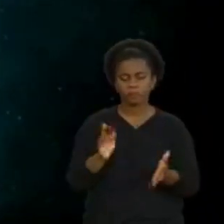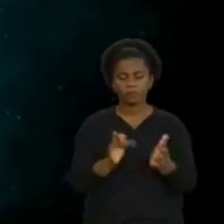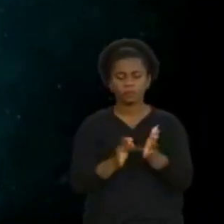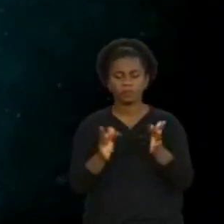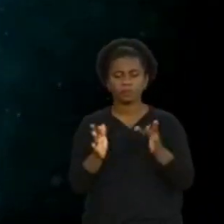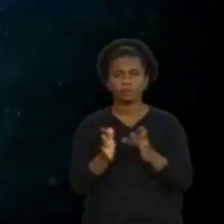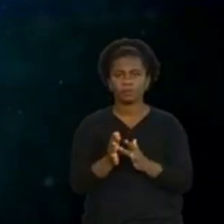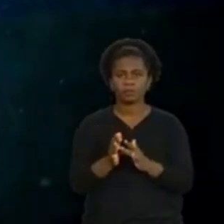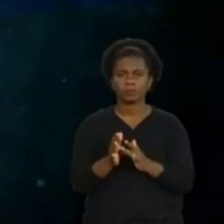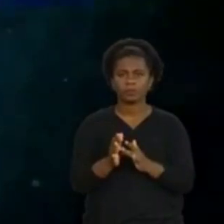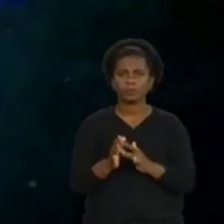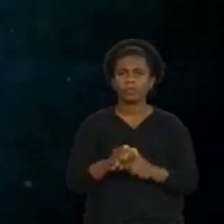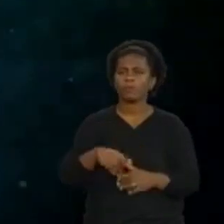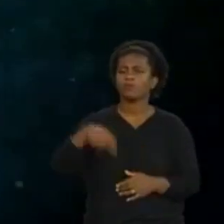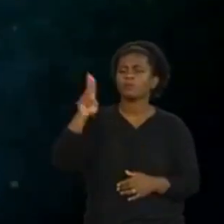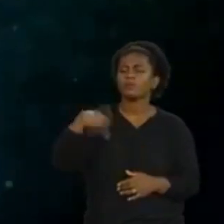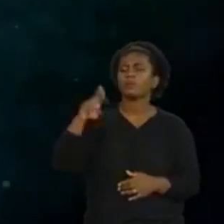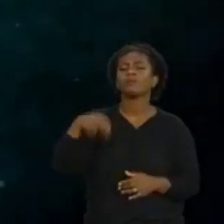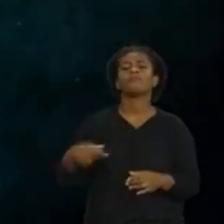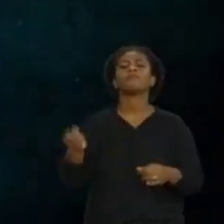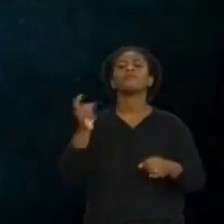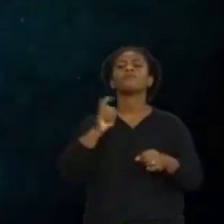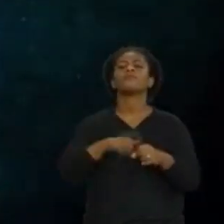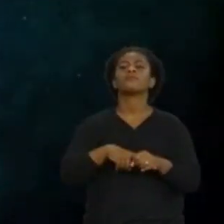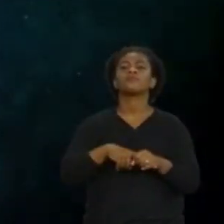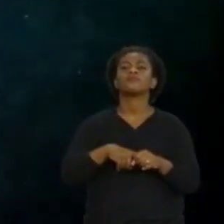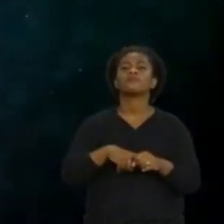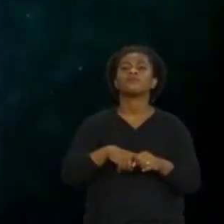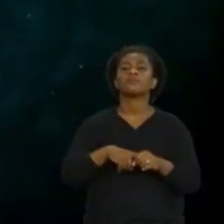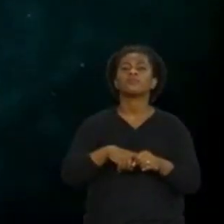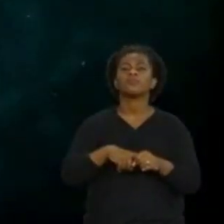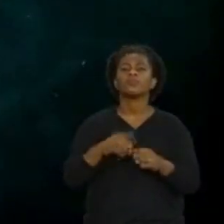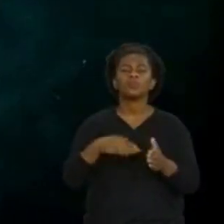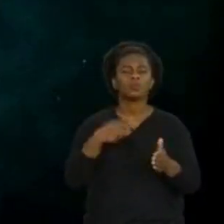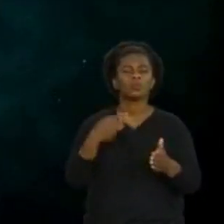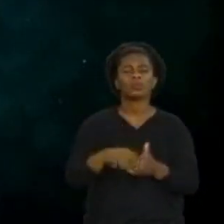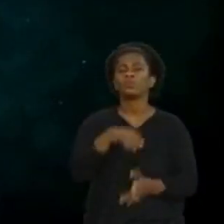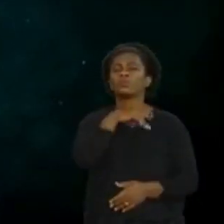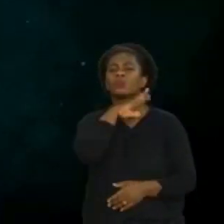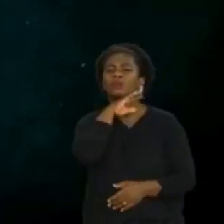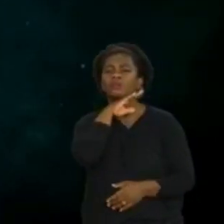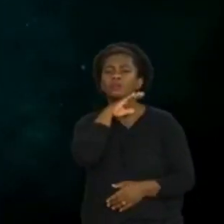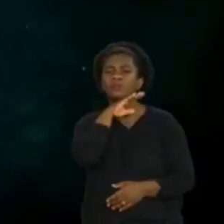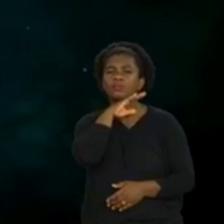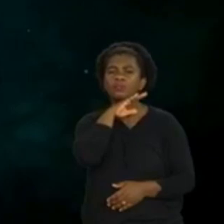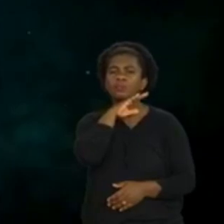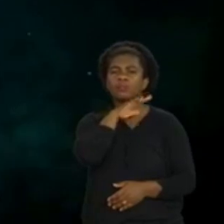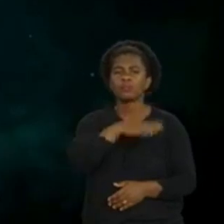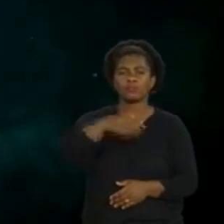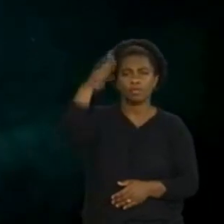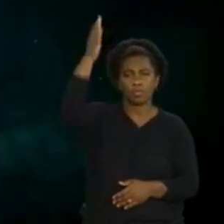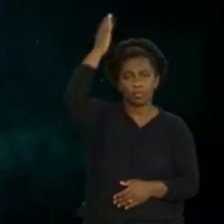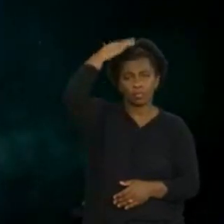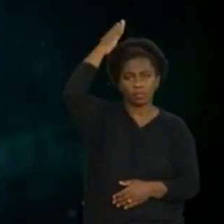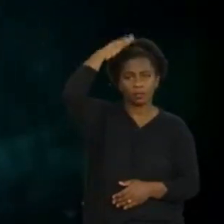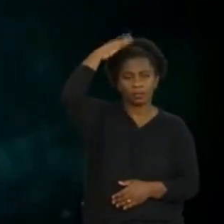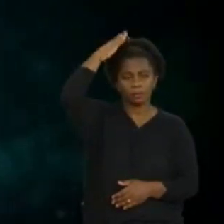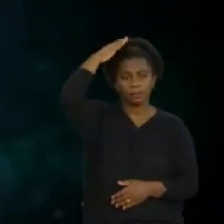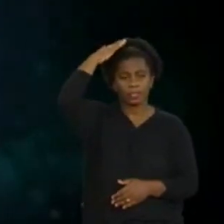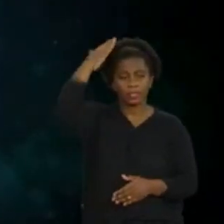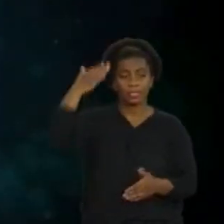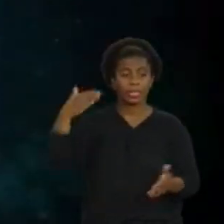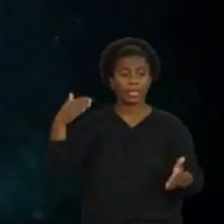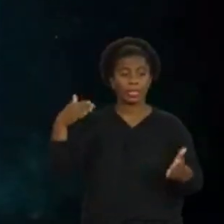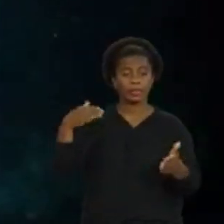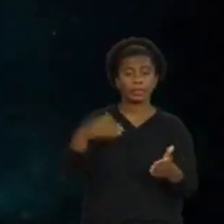Jesus, para nunca mais voltar, tudo que não presta, do alto da minha cabeça,